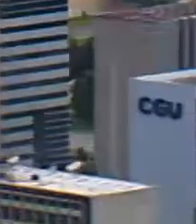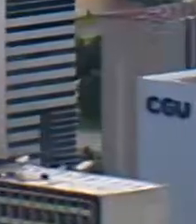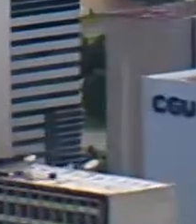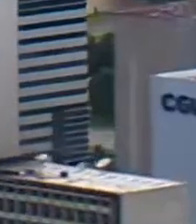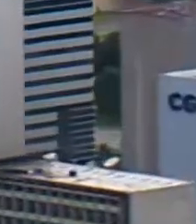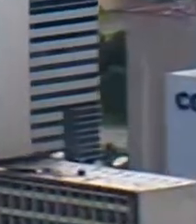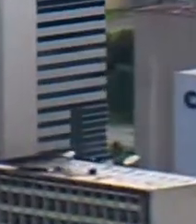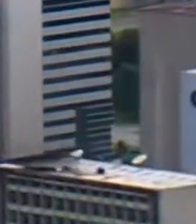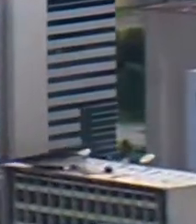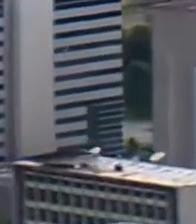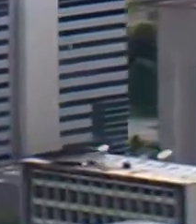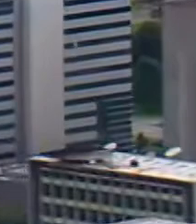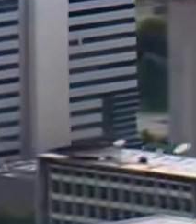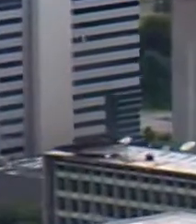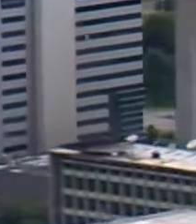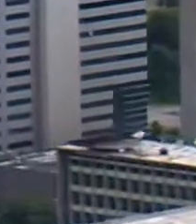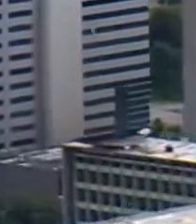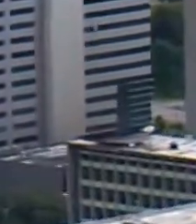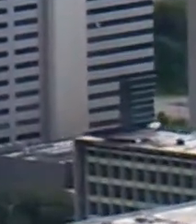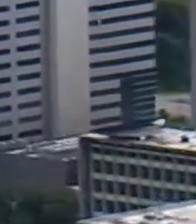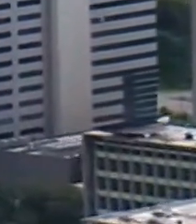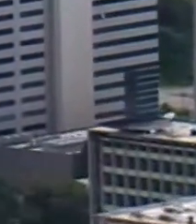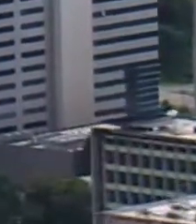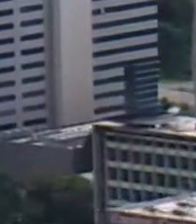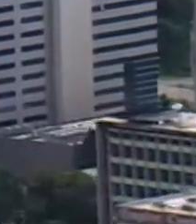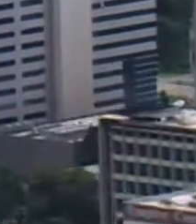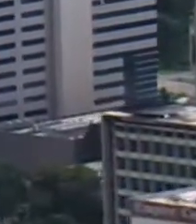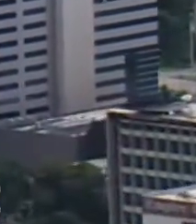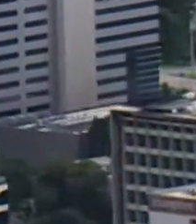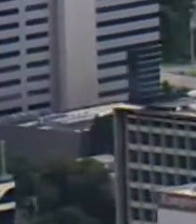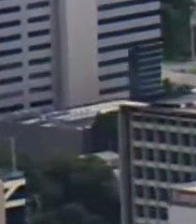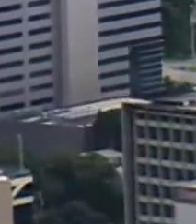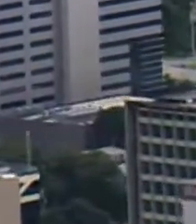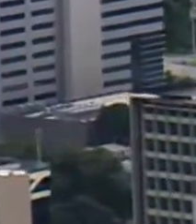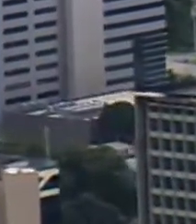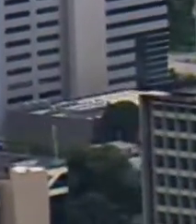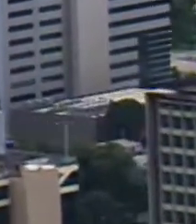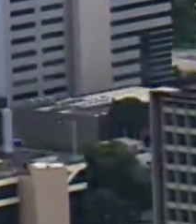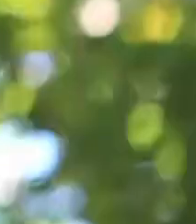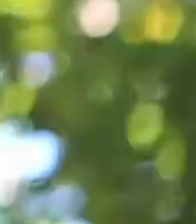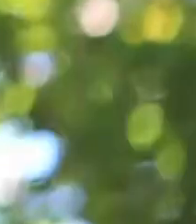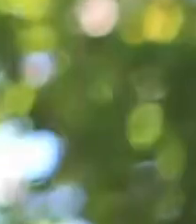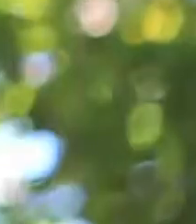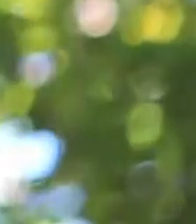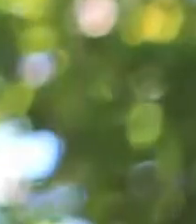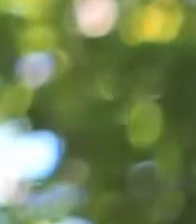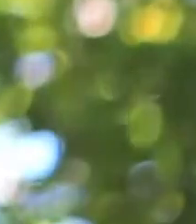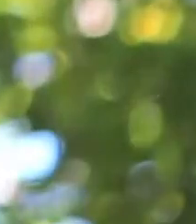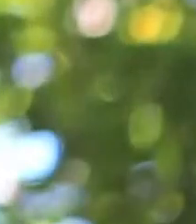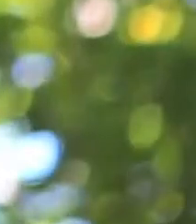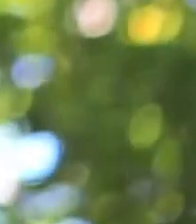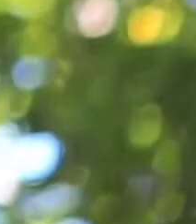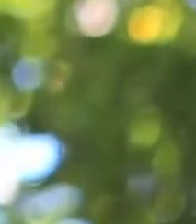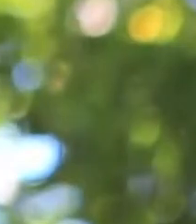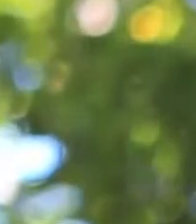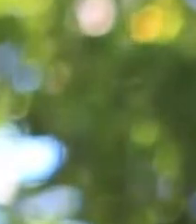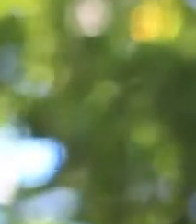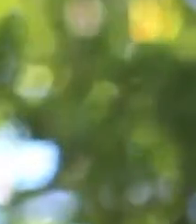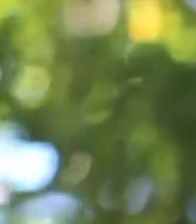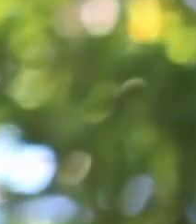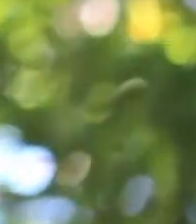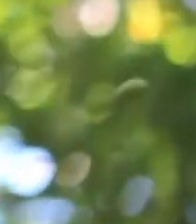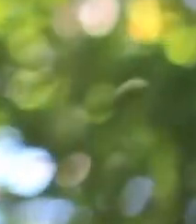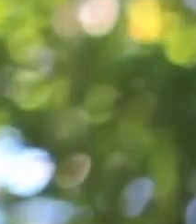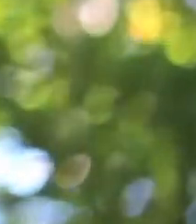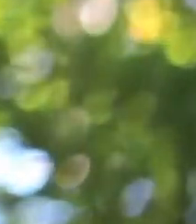amor. A pátria amada, toda prova, salve, salve Brasil de amor eterno, seja